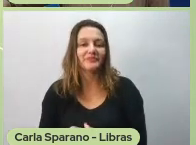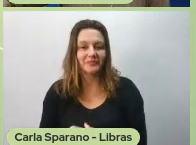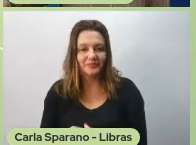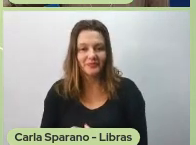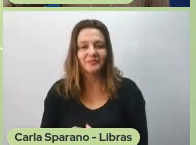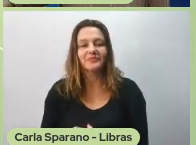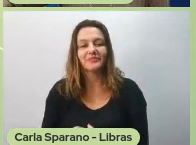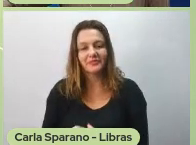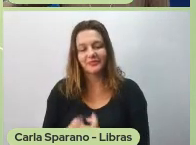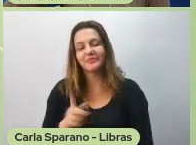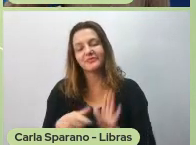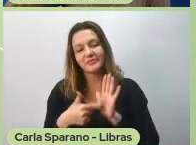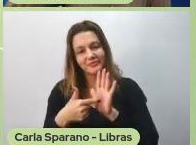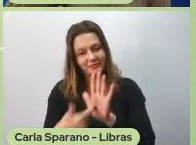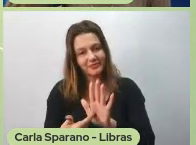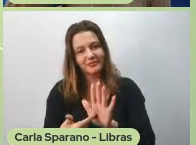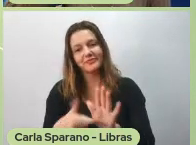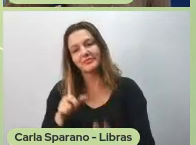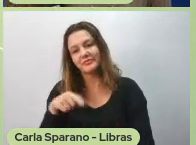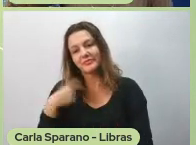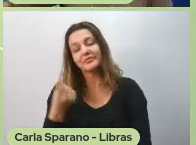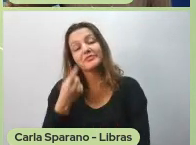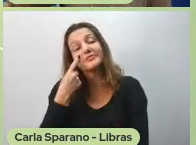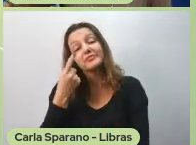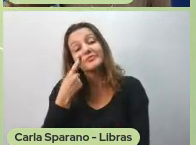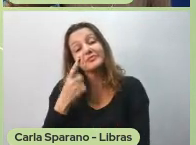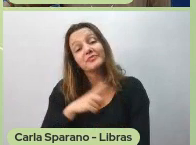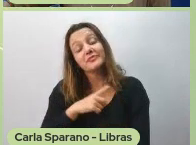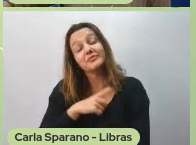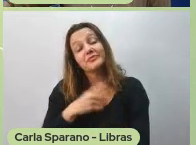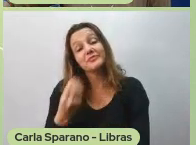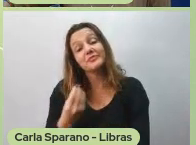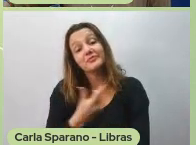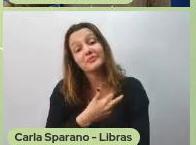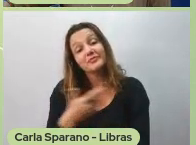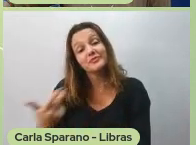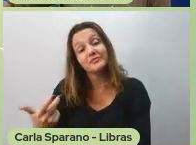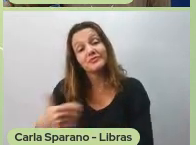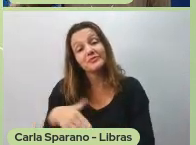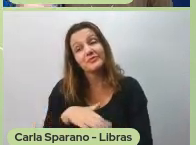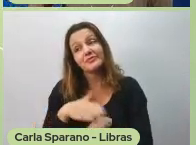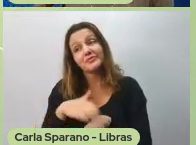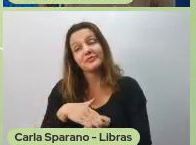mais uma apresentação em que a gente vê que existem muitas coisas sendo feitas